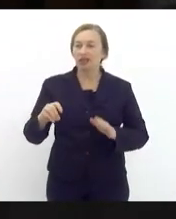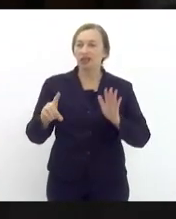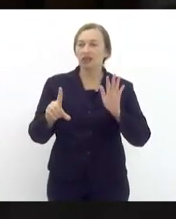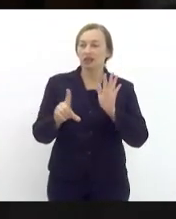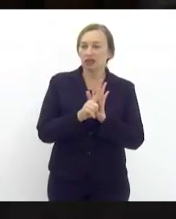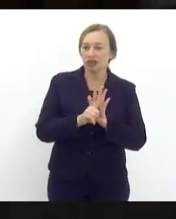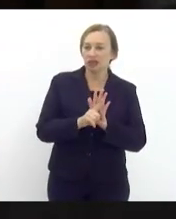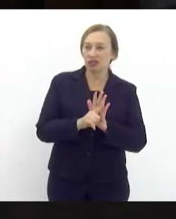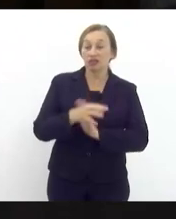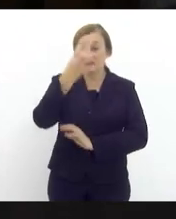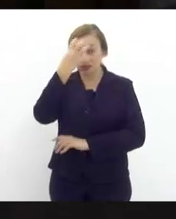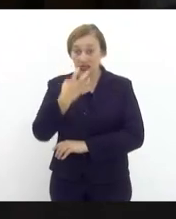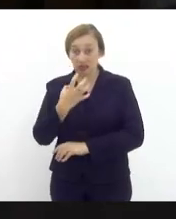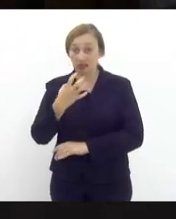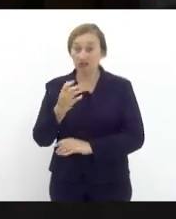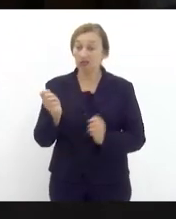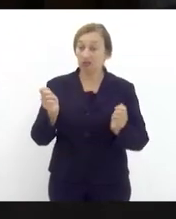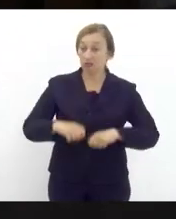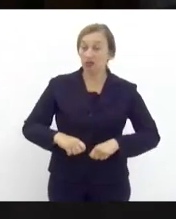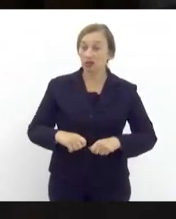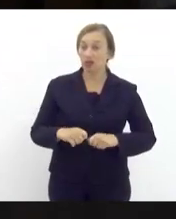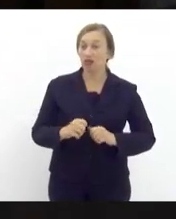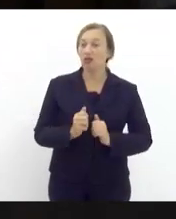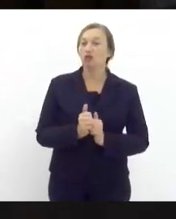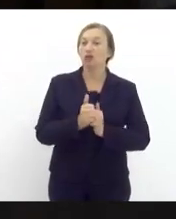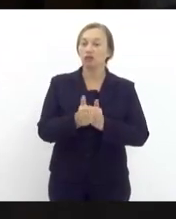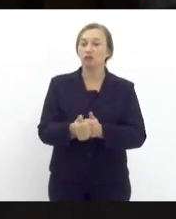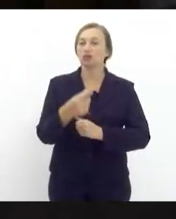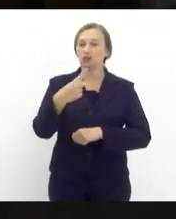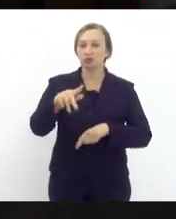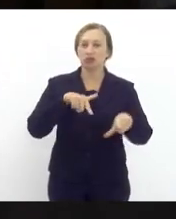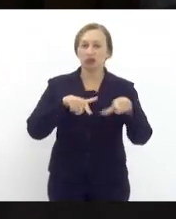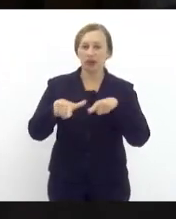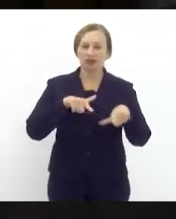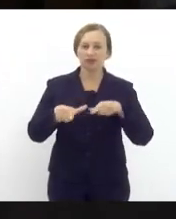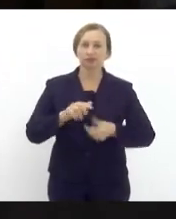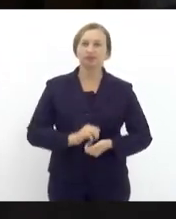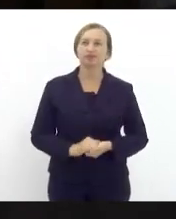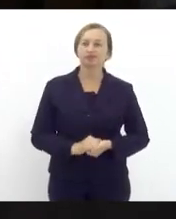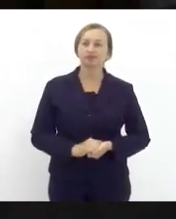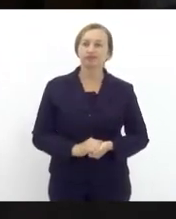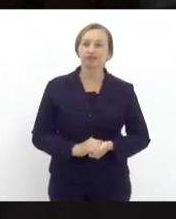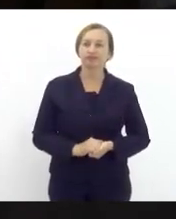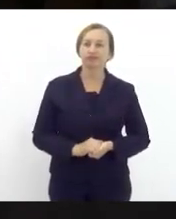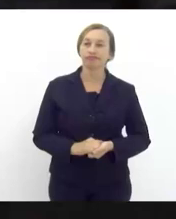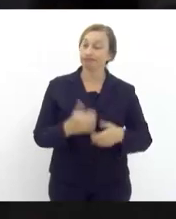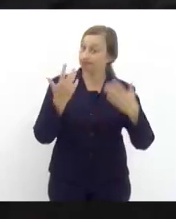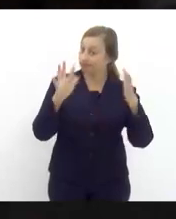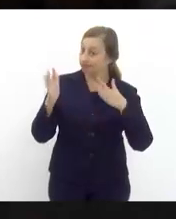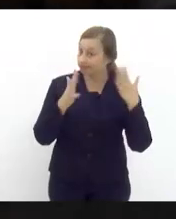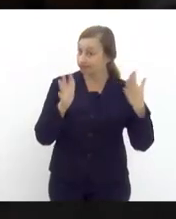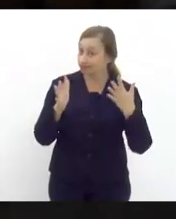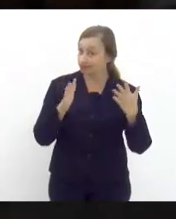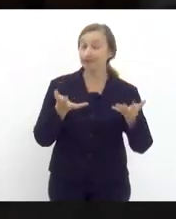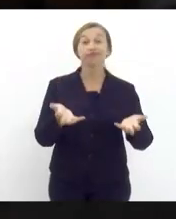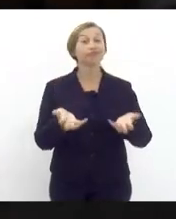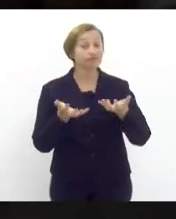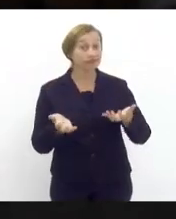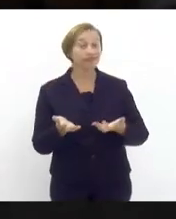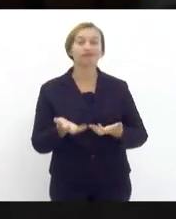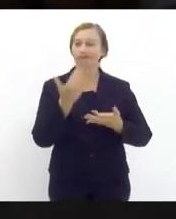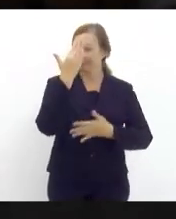Independência com as quais conduz os seus mandatos eu parabenizo e quero